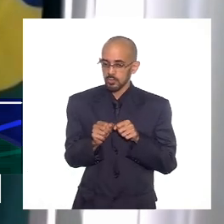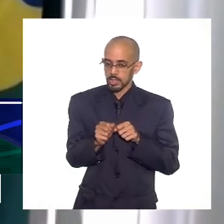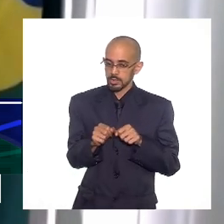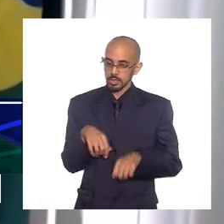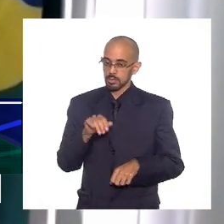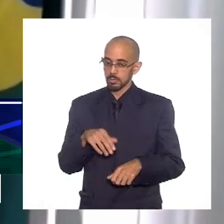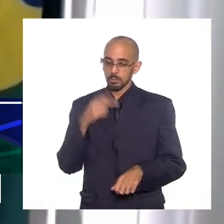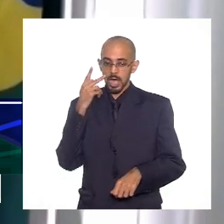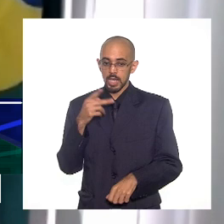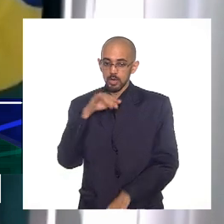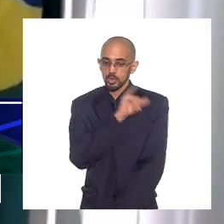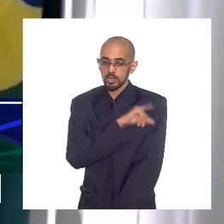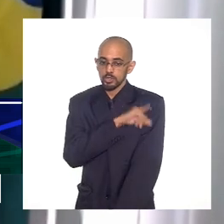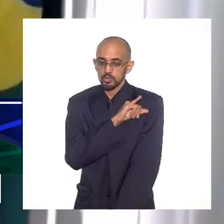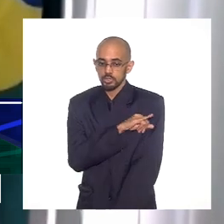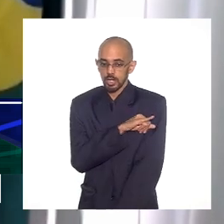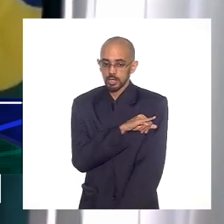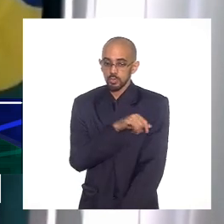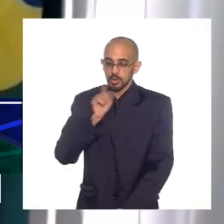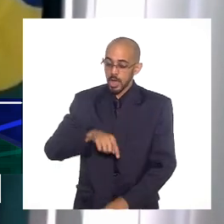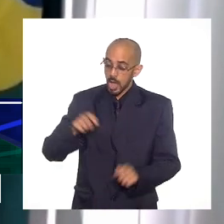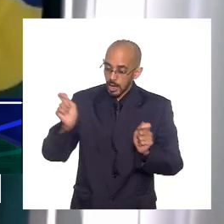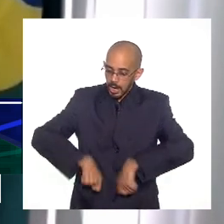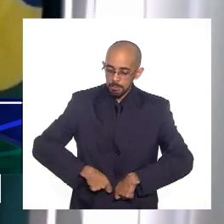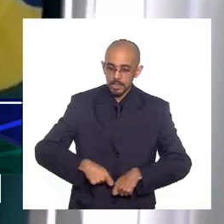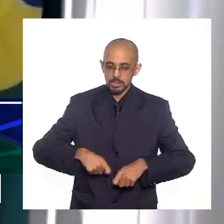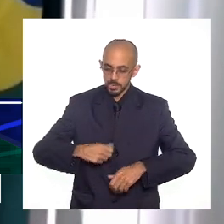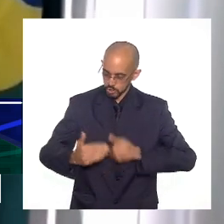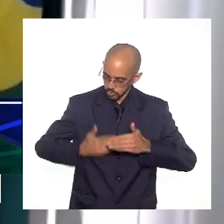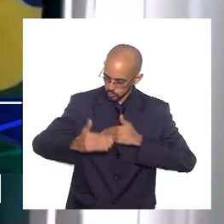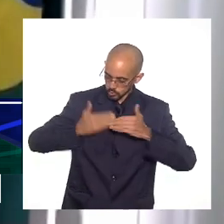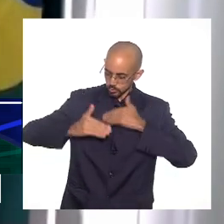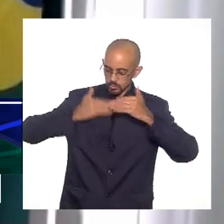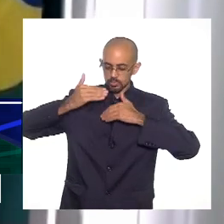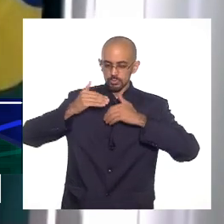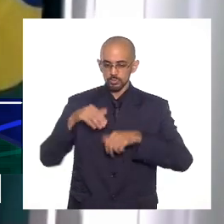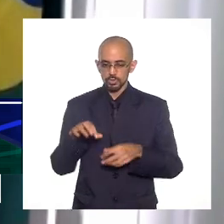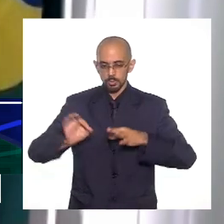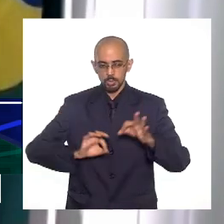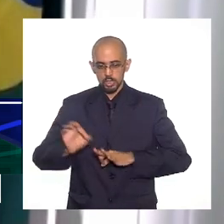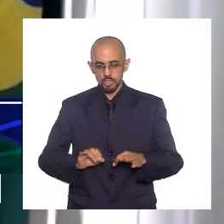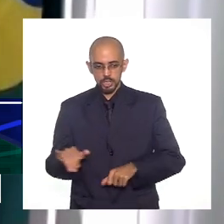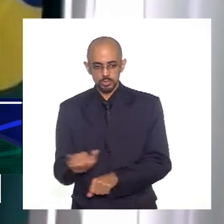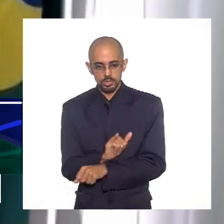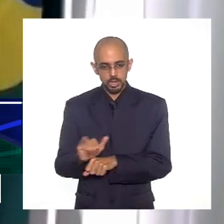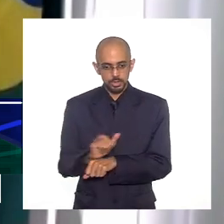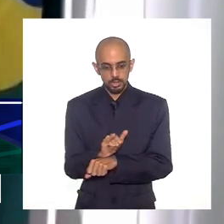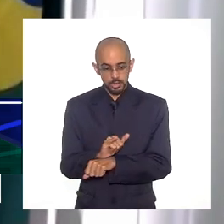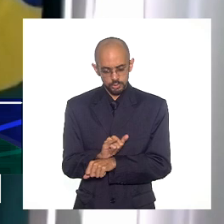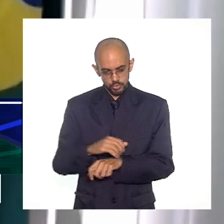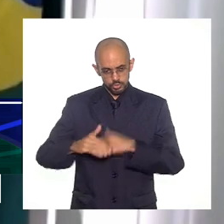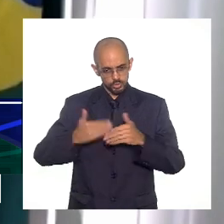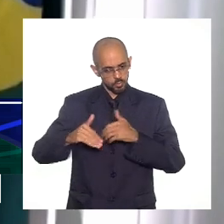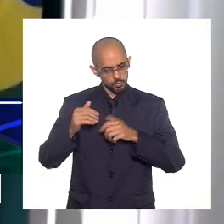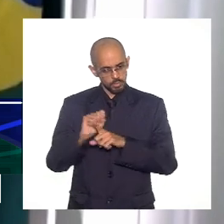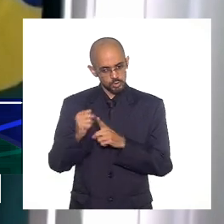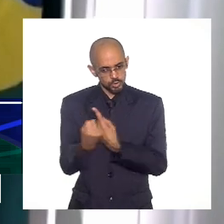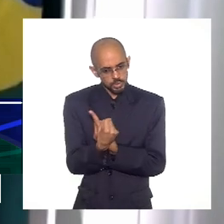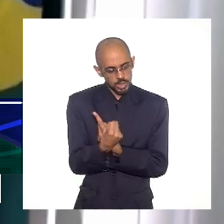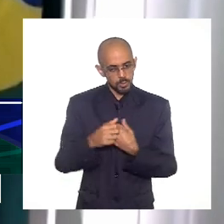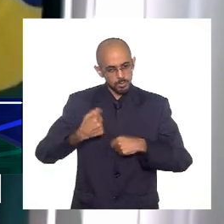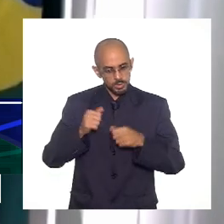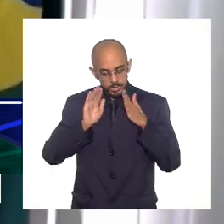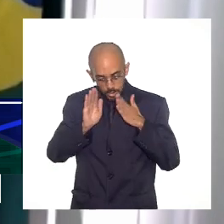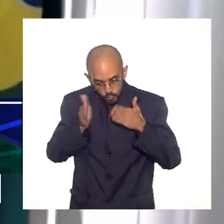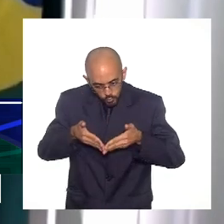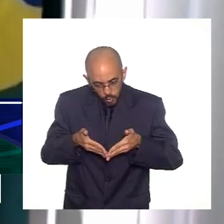ter capacidade de sair do buraco em que se encontra, o projeto estratégico de desenvolvimento econômico e social tem que focar na geração de